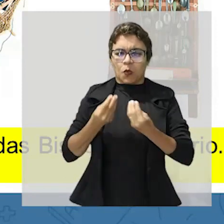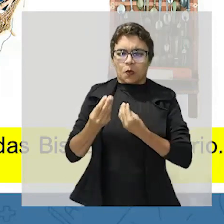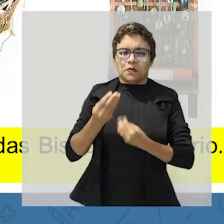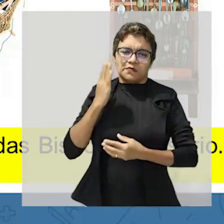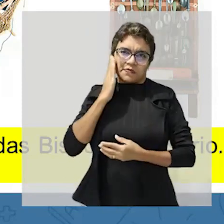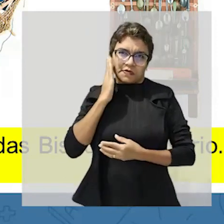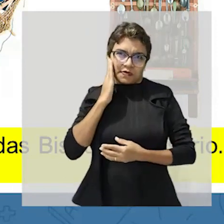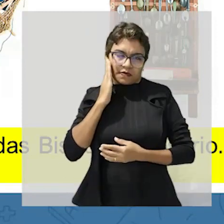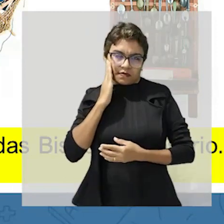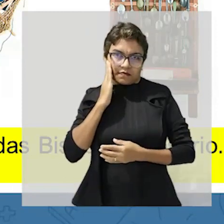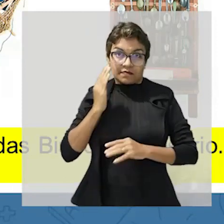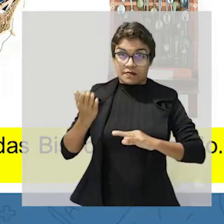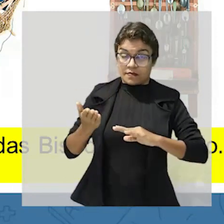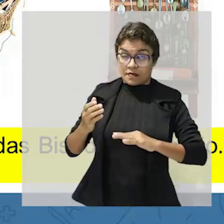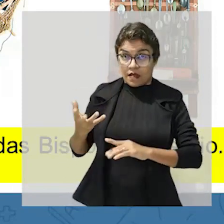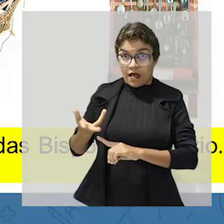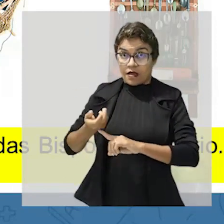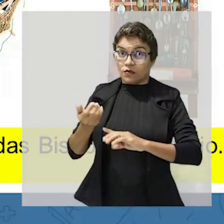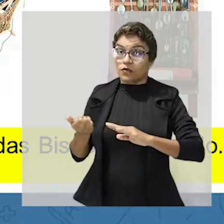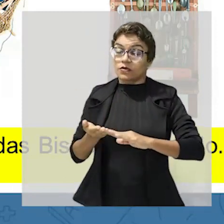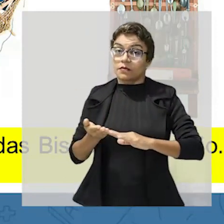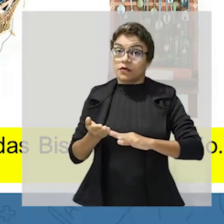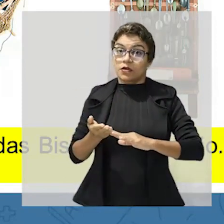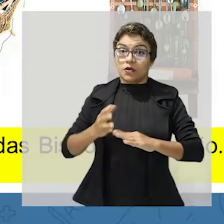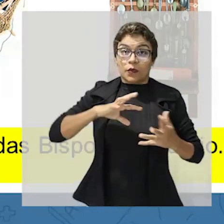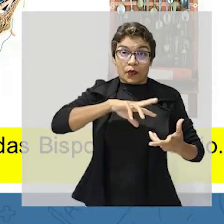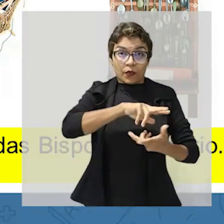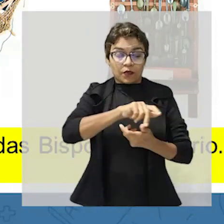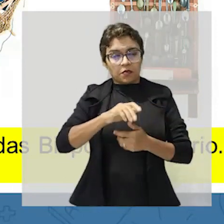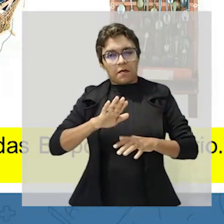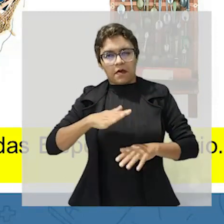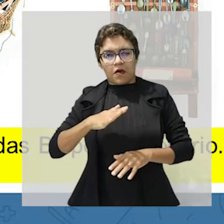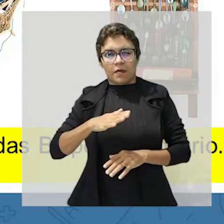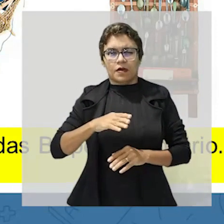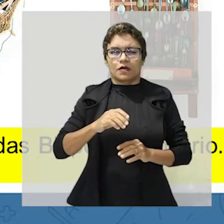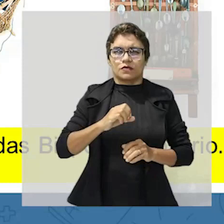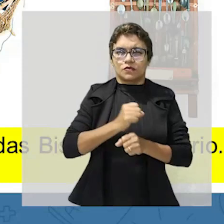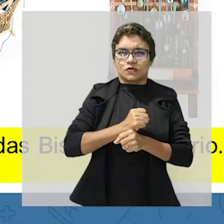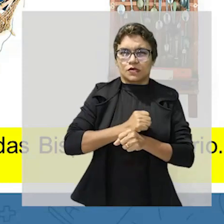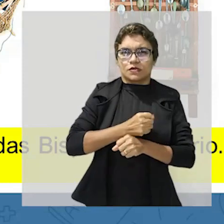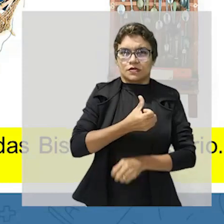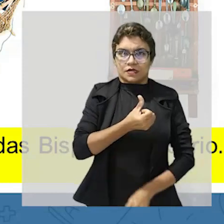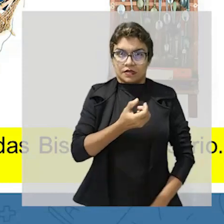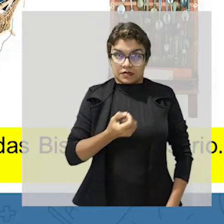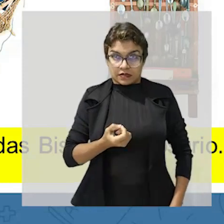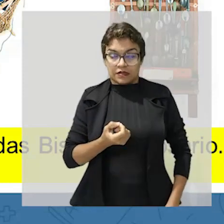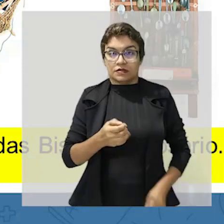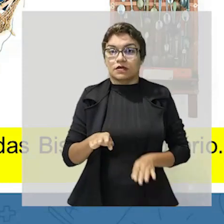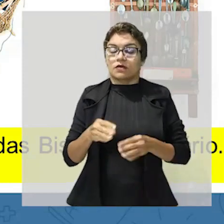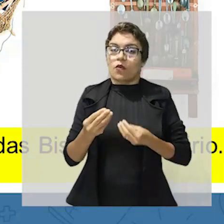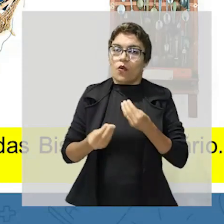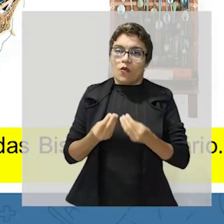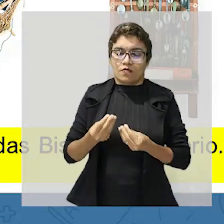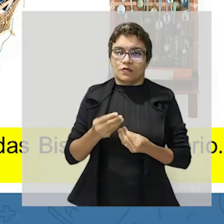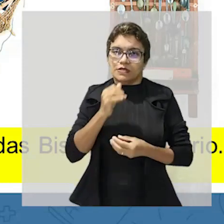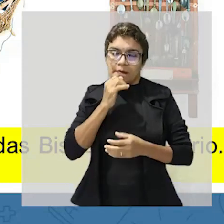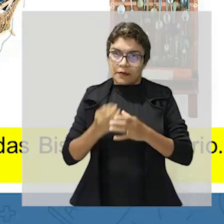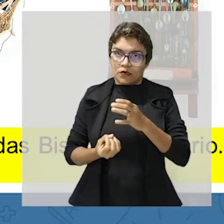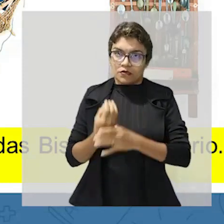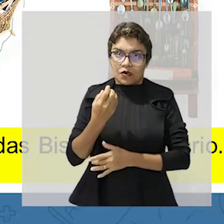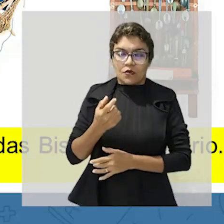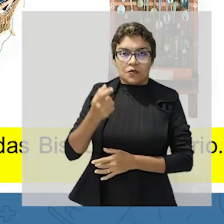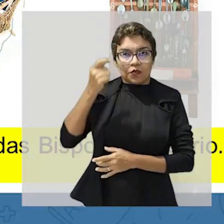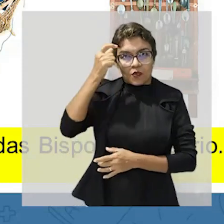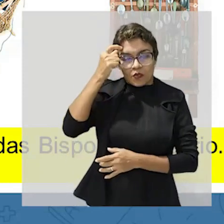produzido no mundo, a gente tem, por volta de meados dos anos 60, a produção e a consciência de que